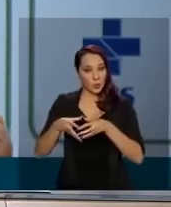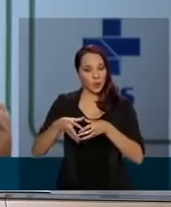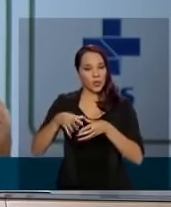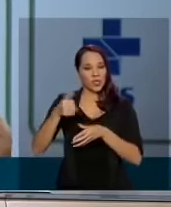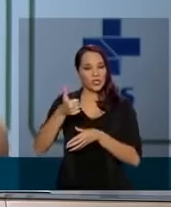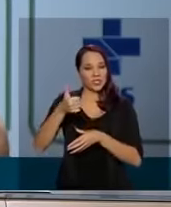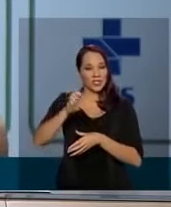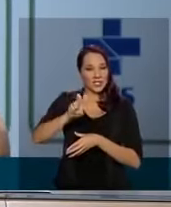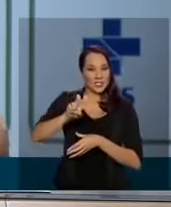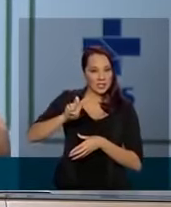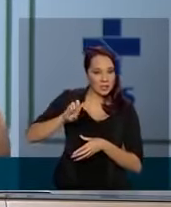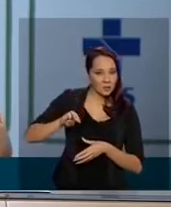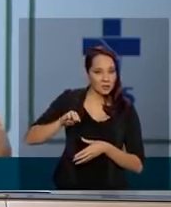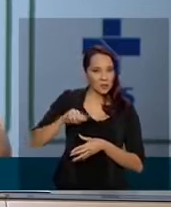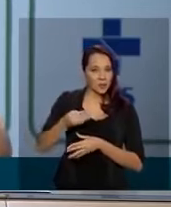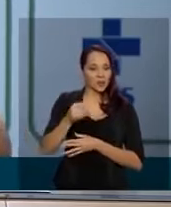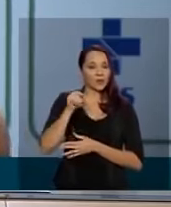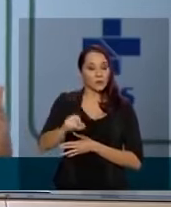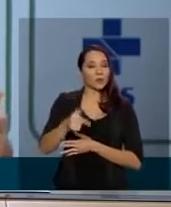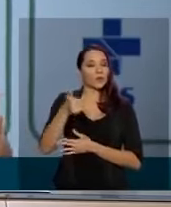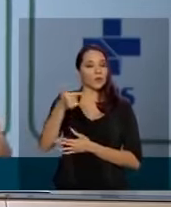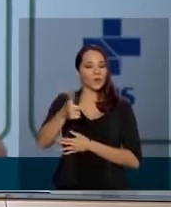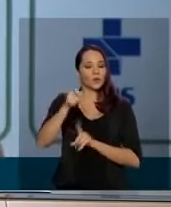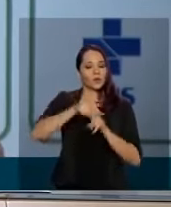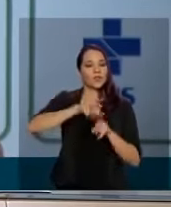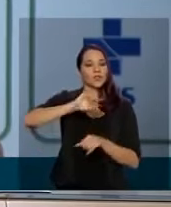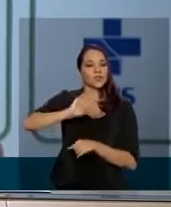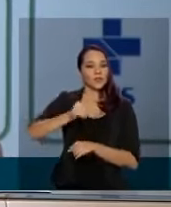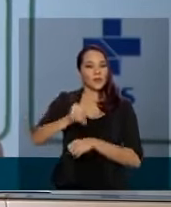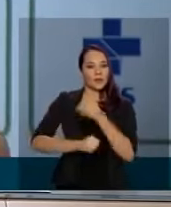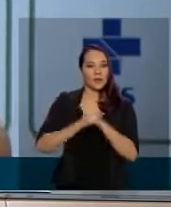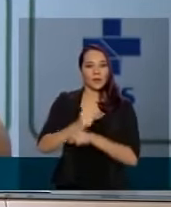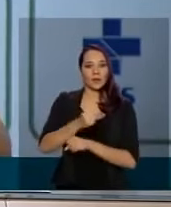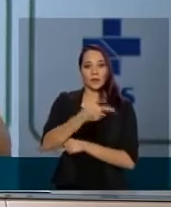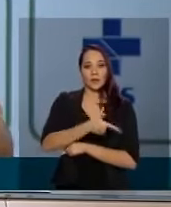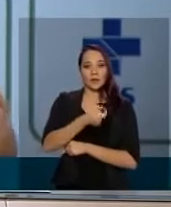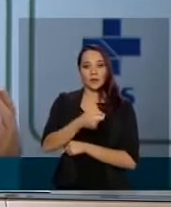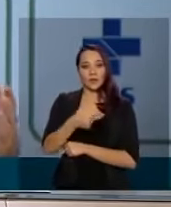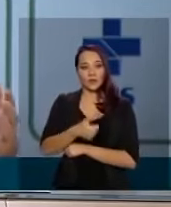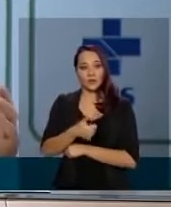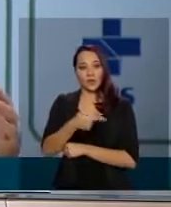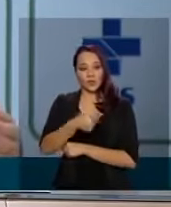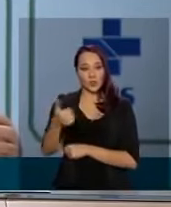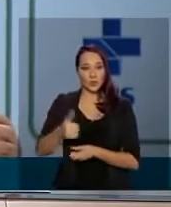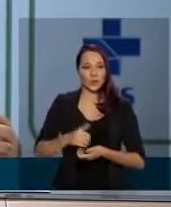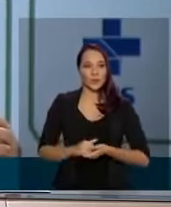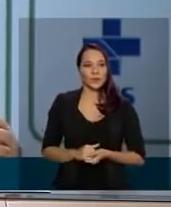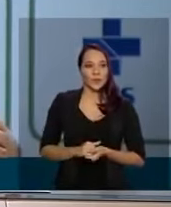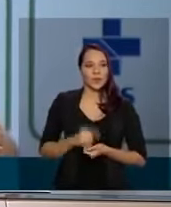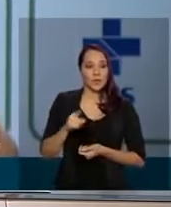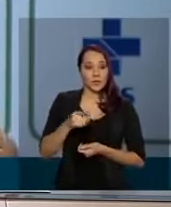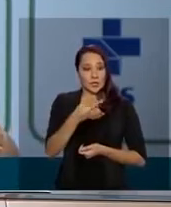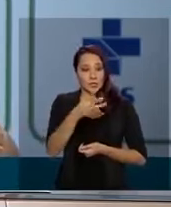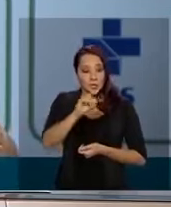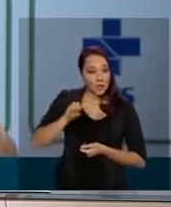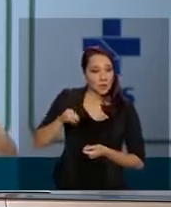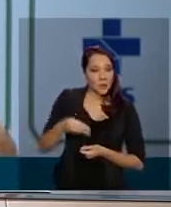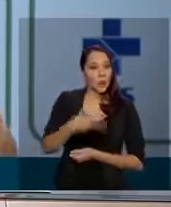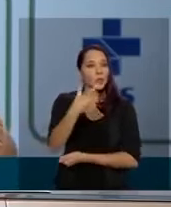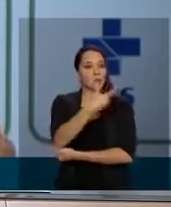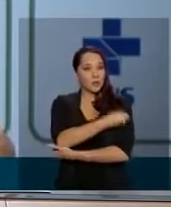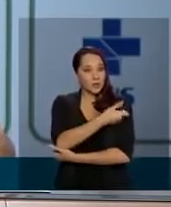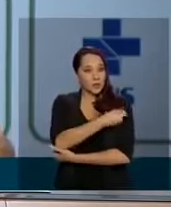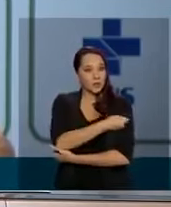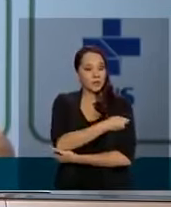15,2 milhões em janeiro de 2021. Para além dessas 30 milhões de doses,